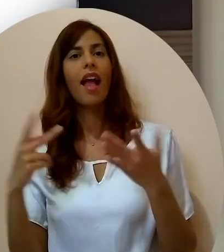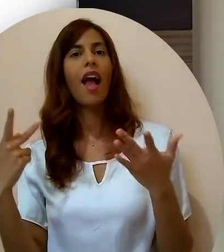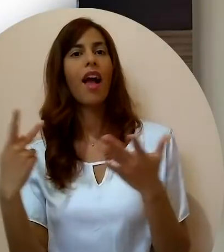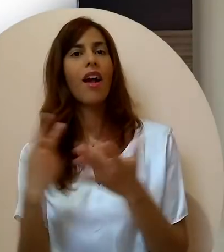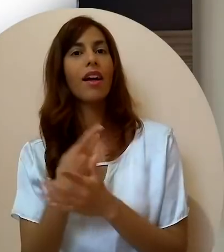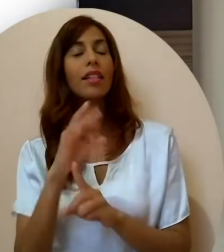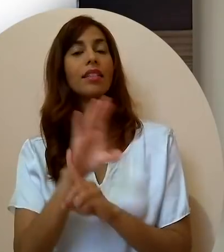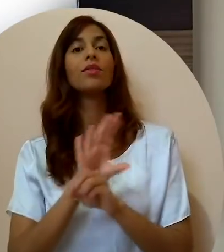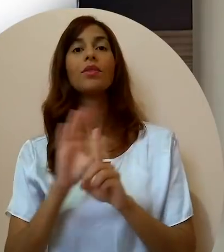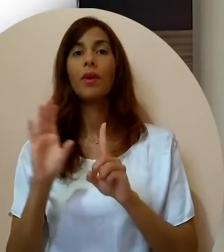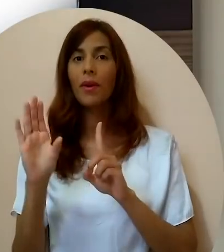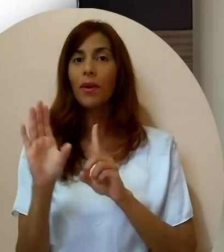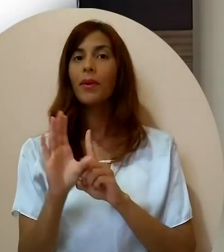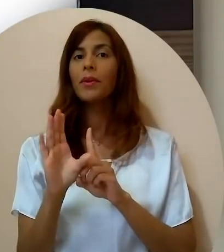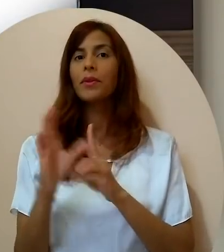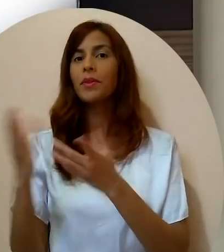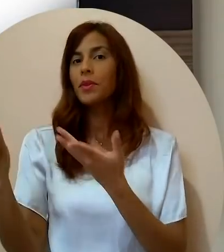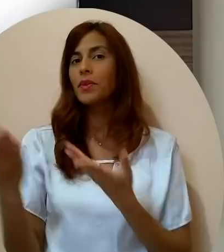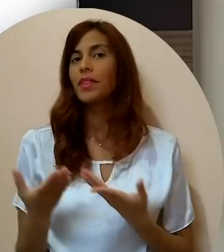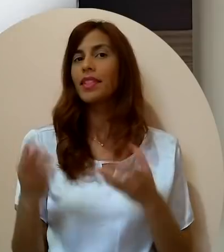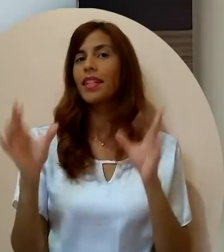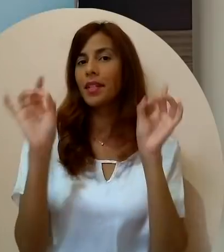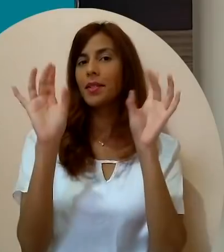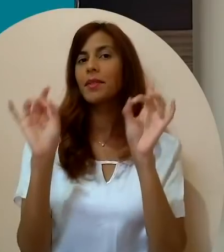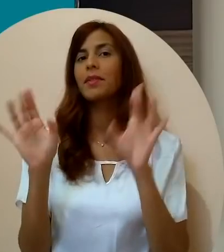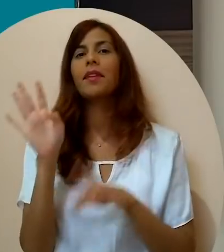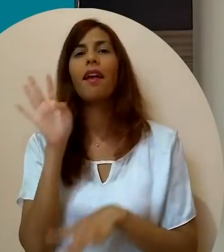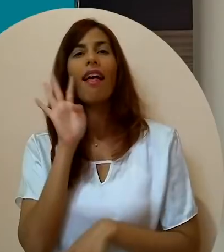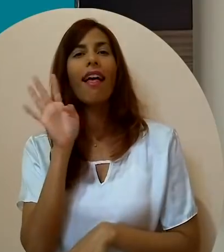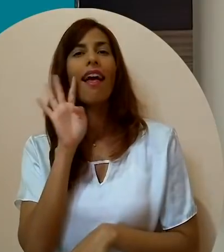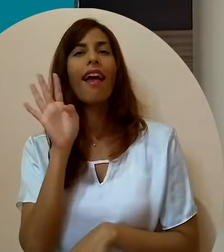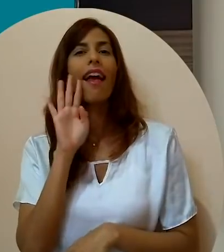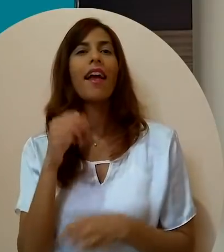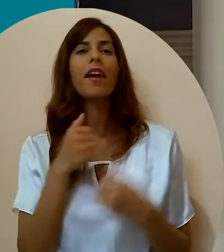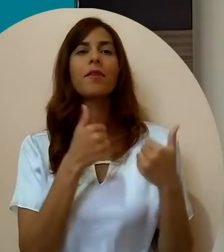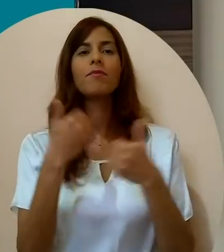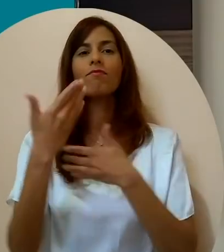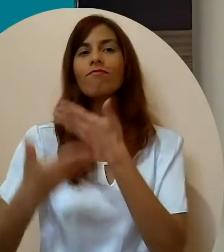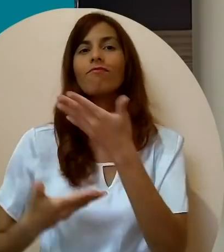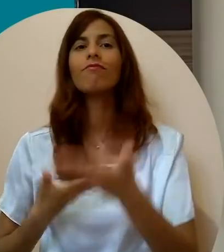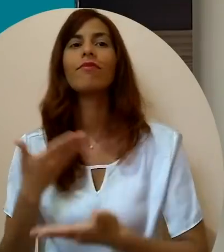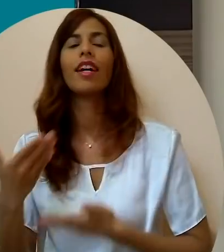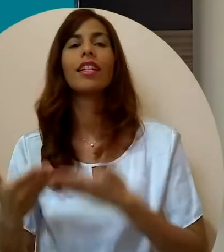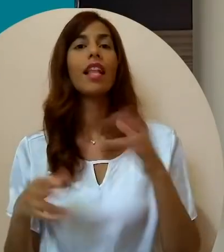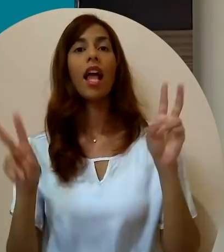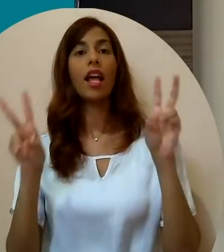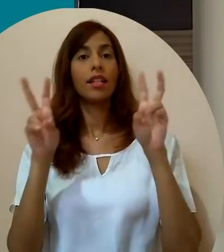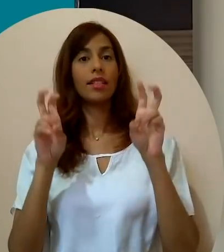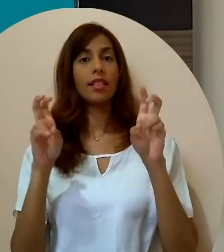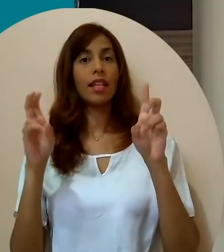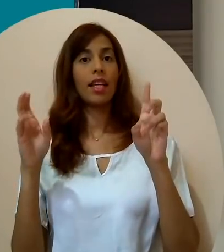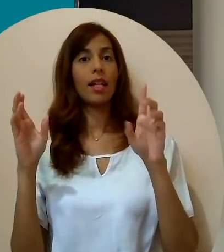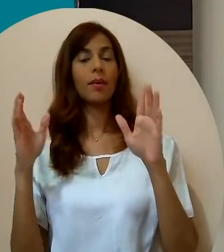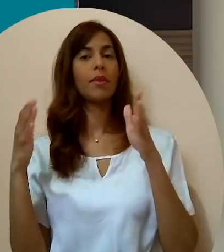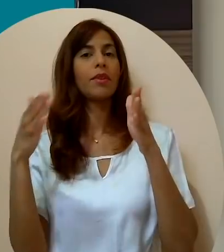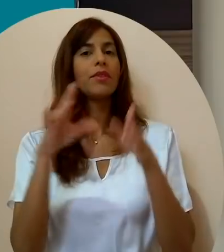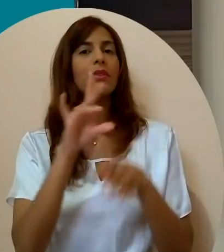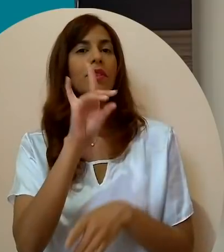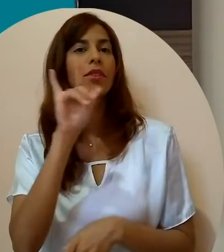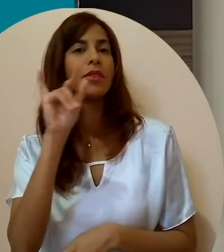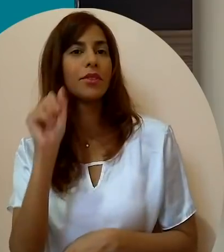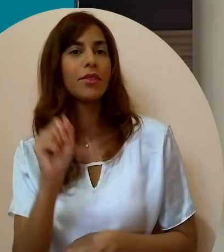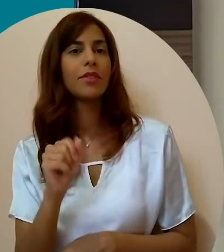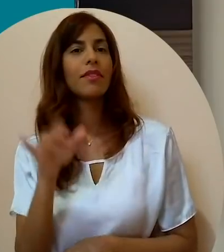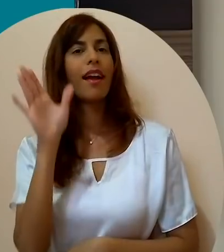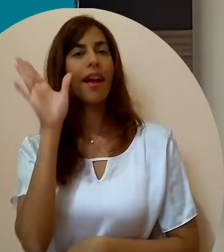convidados especiais. E uma vez por mês, acontece a Live Team, com algum convidado super bacana para discutir o tema do